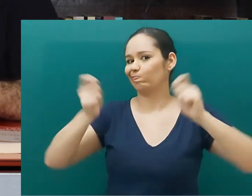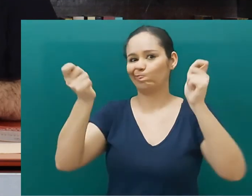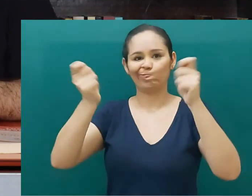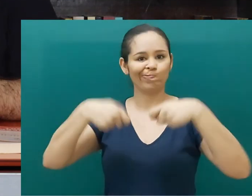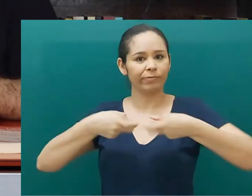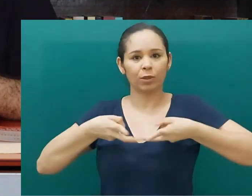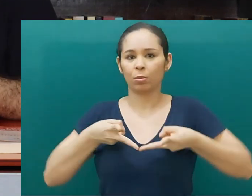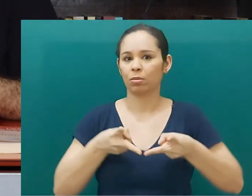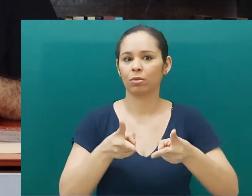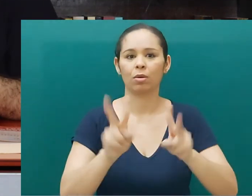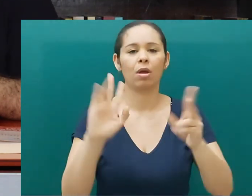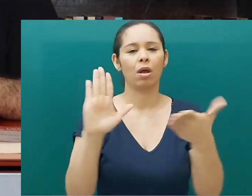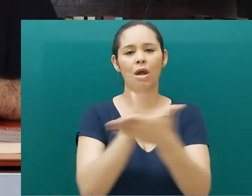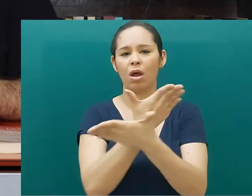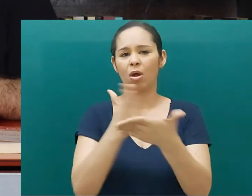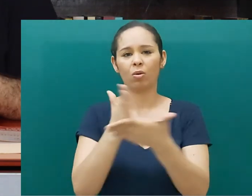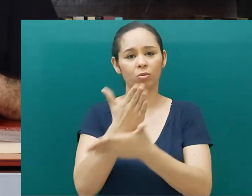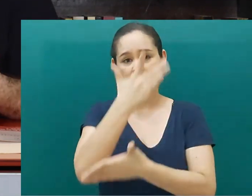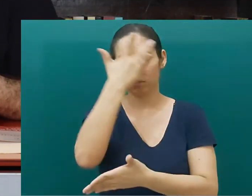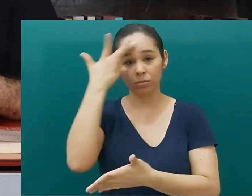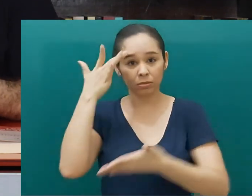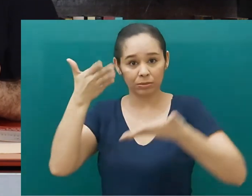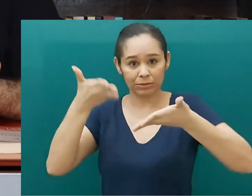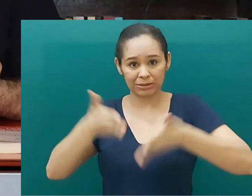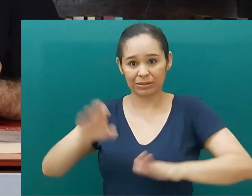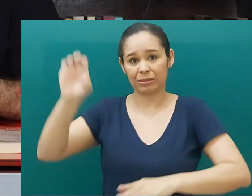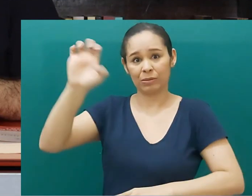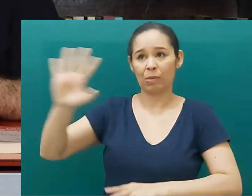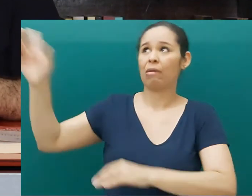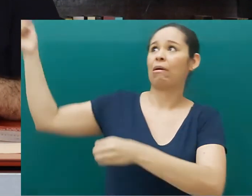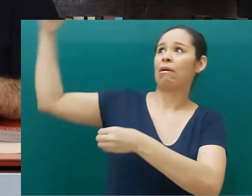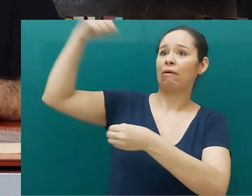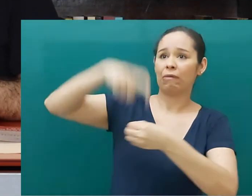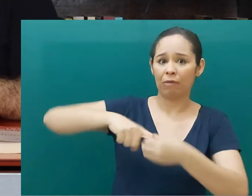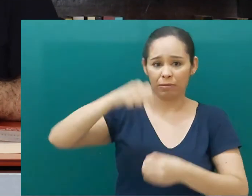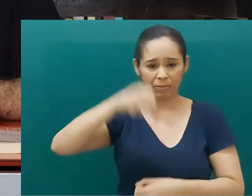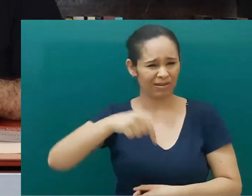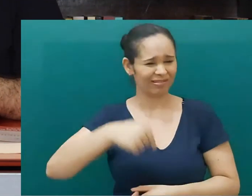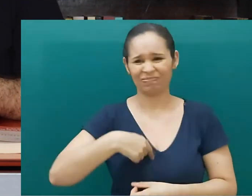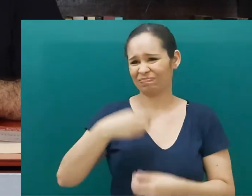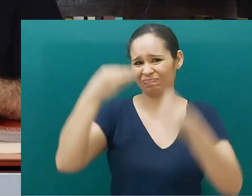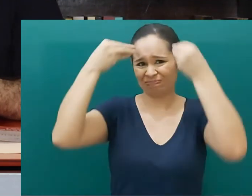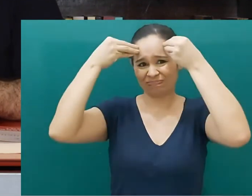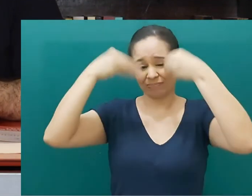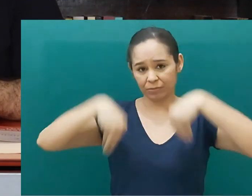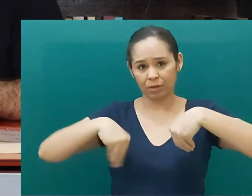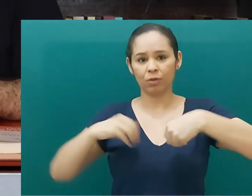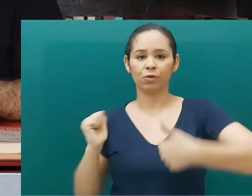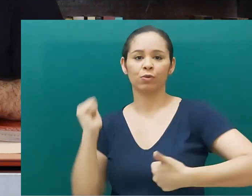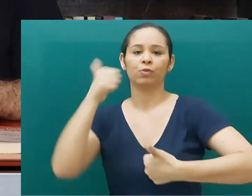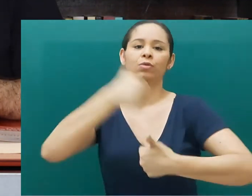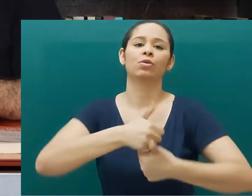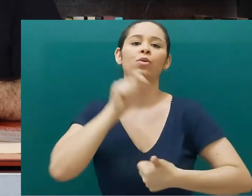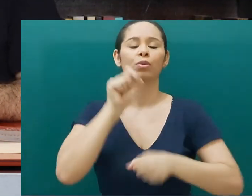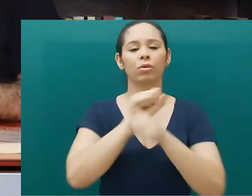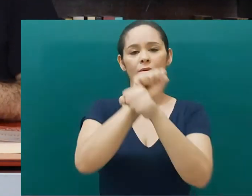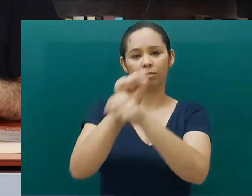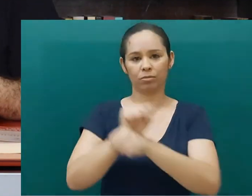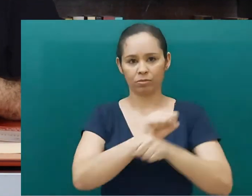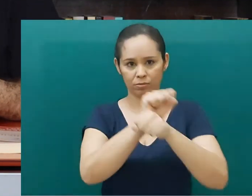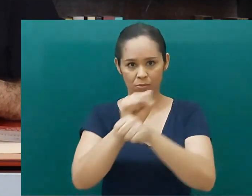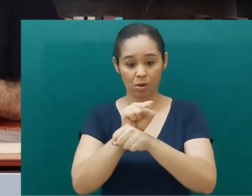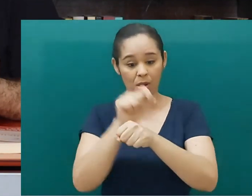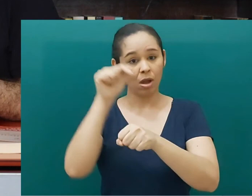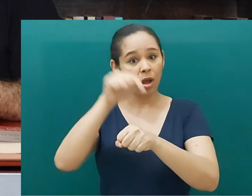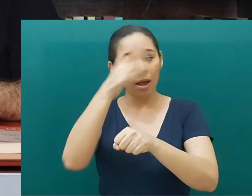deu continuidade, muitos europeus desistiram e foi substituído pela escravidão, né?